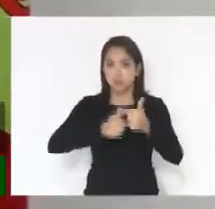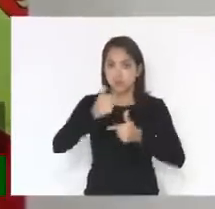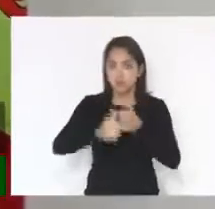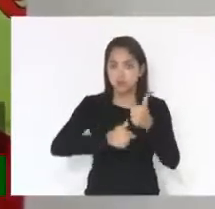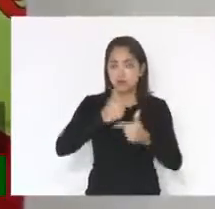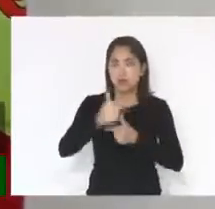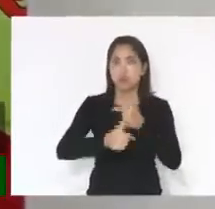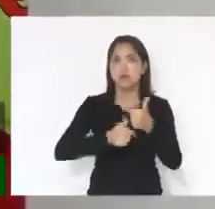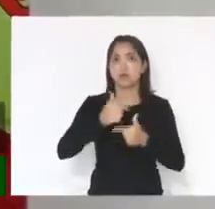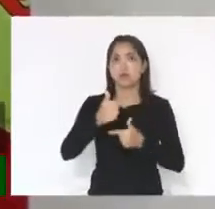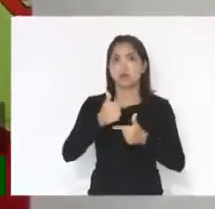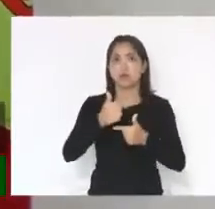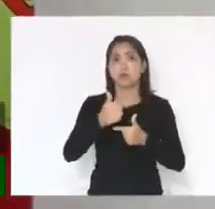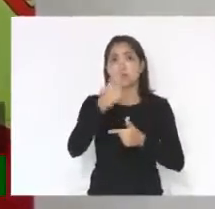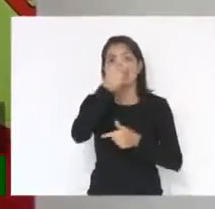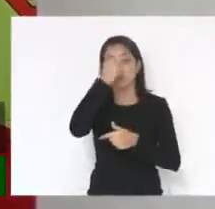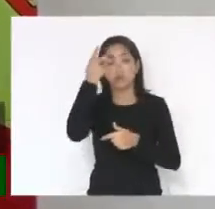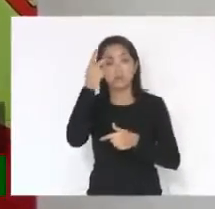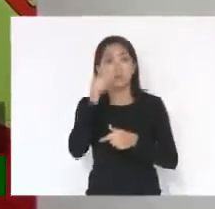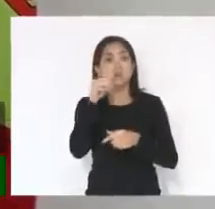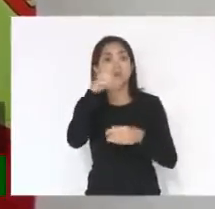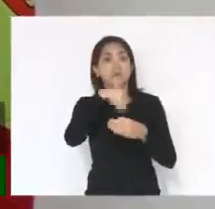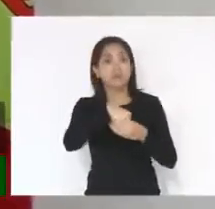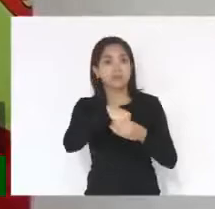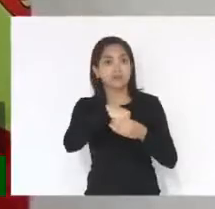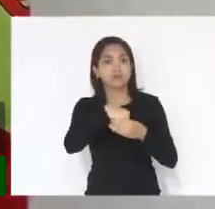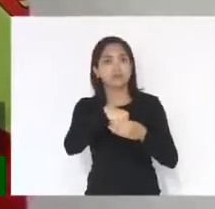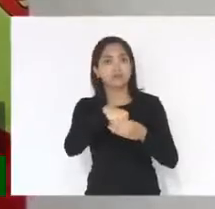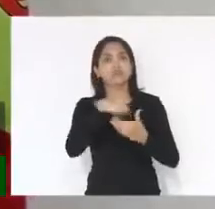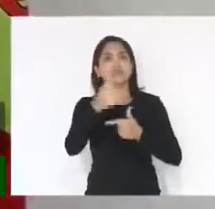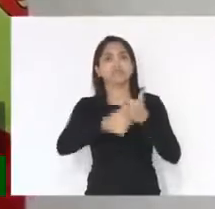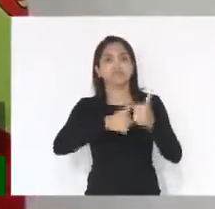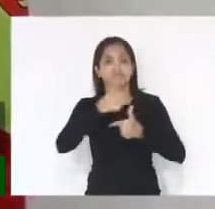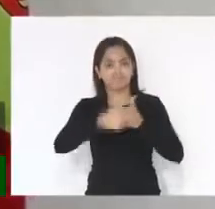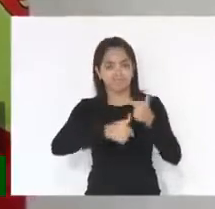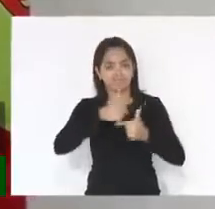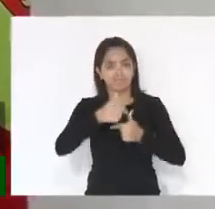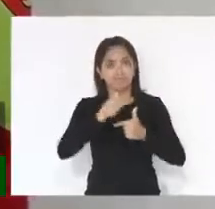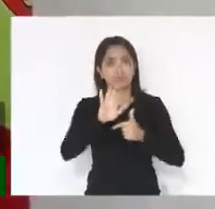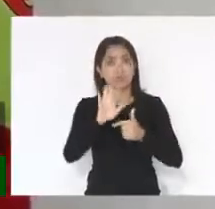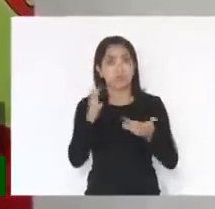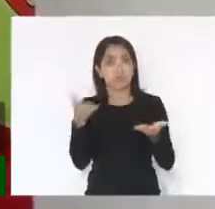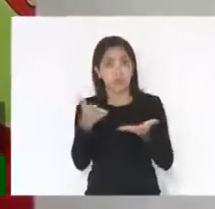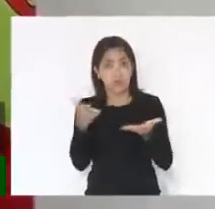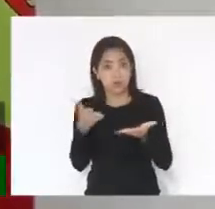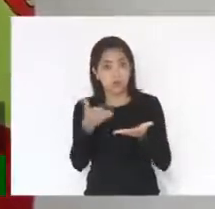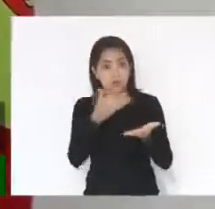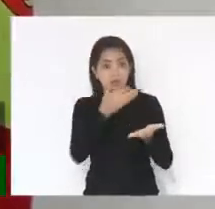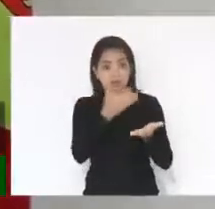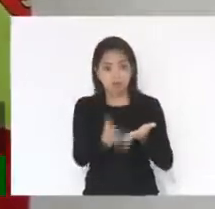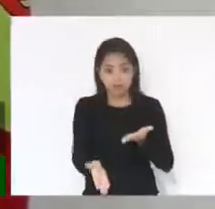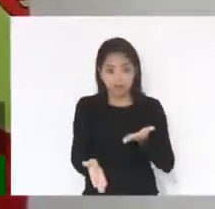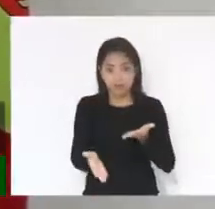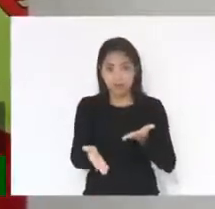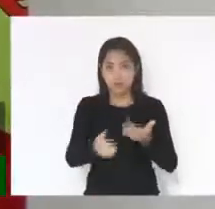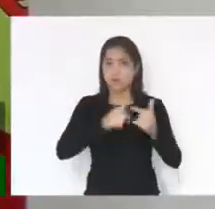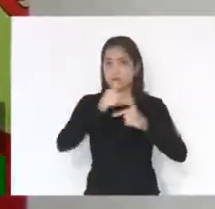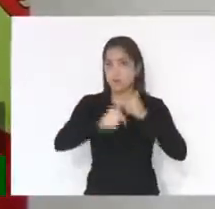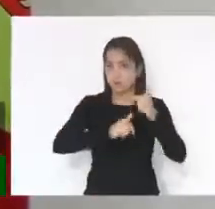prestado pelas pessoas que trabalham no órgão. E agora, além de perder os seus